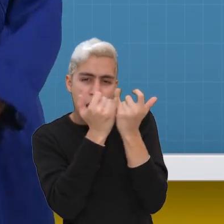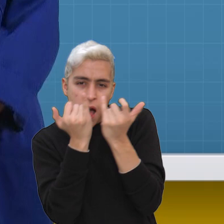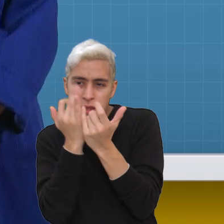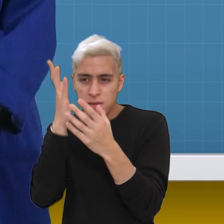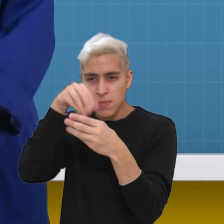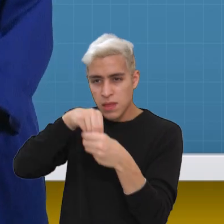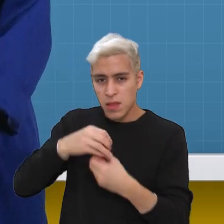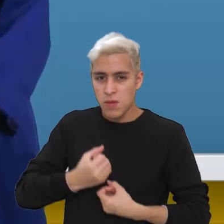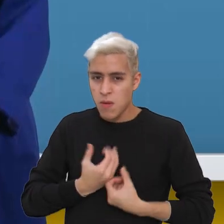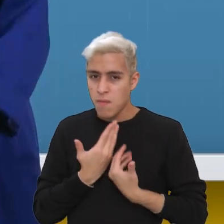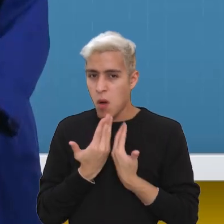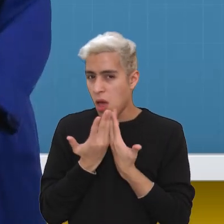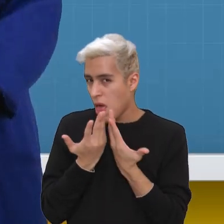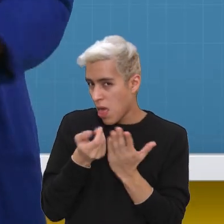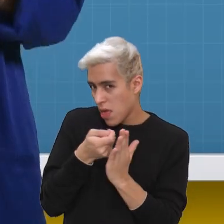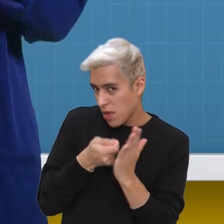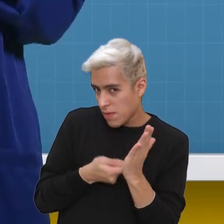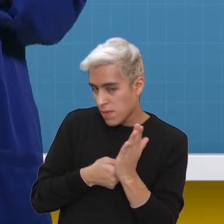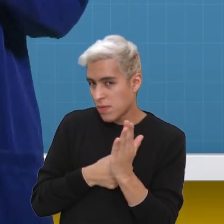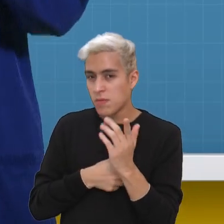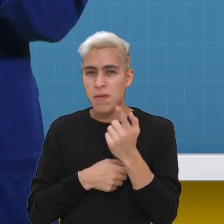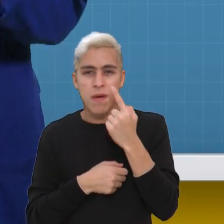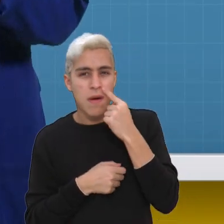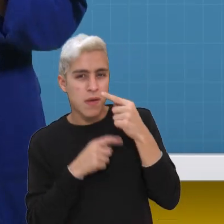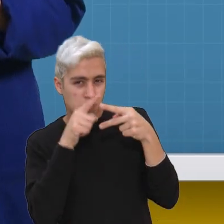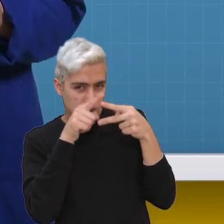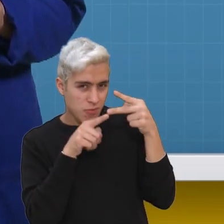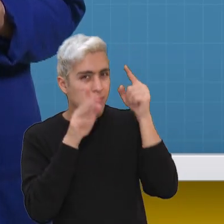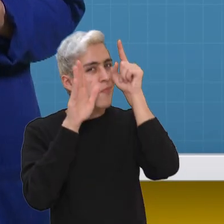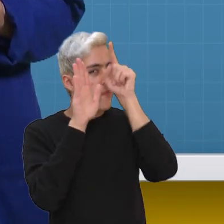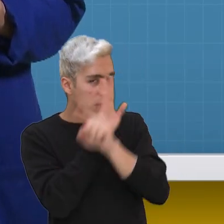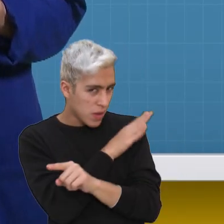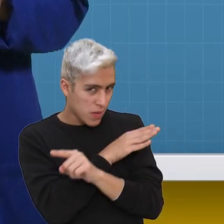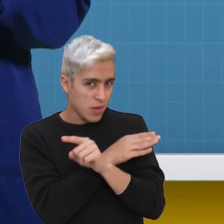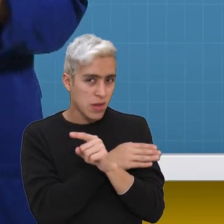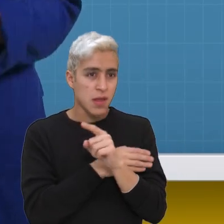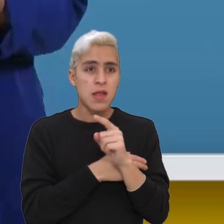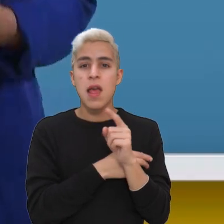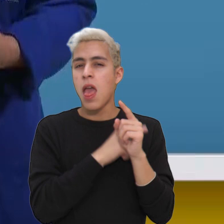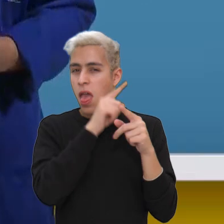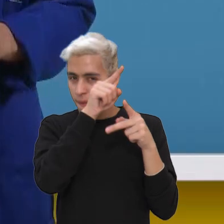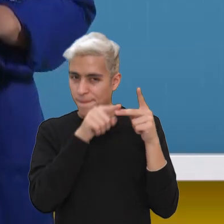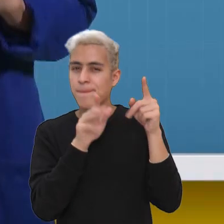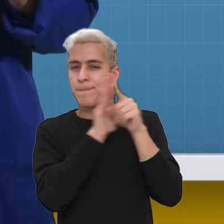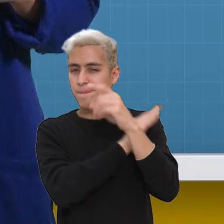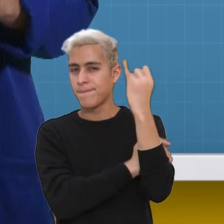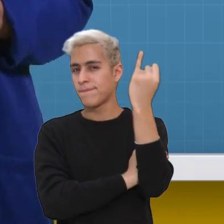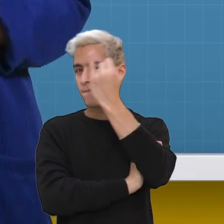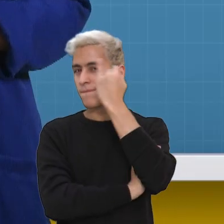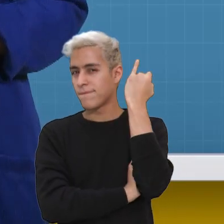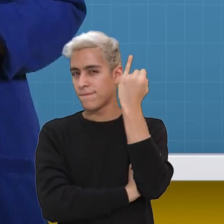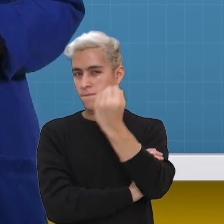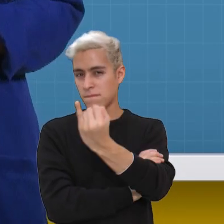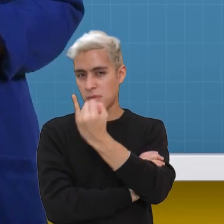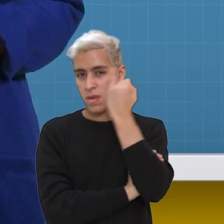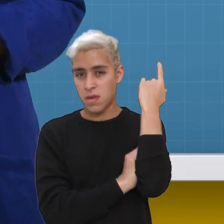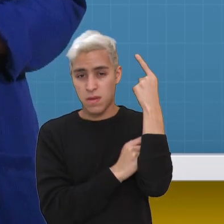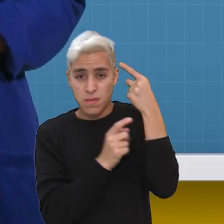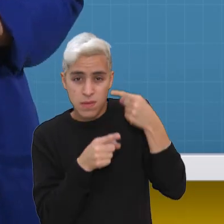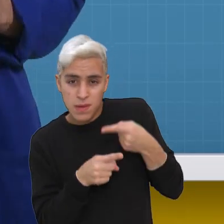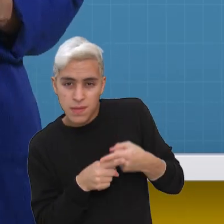rima no poema? Veja que nós temos 2 perguntas. Essas questões são muito